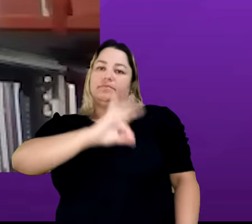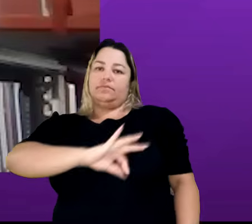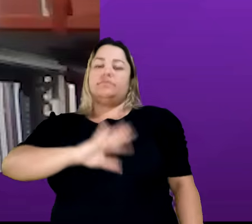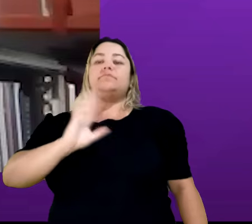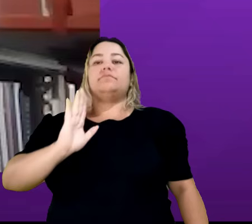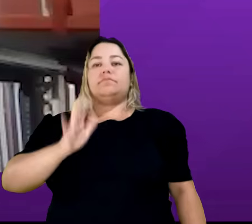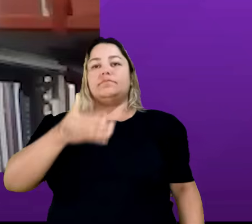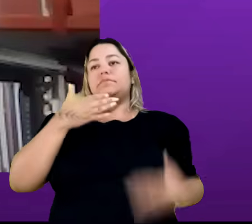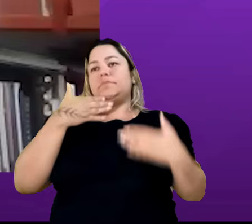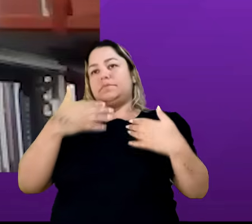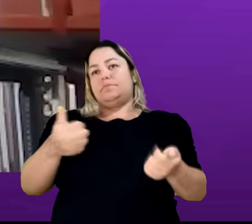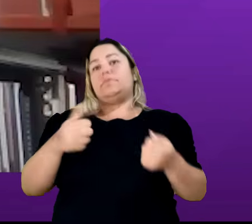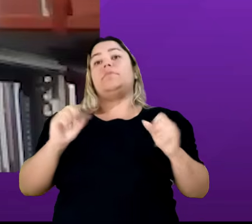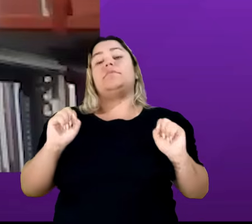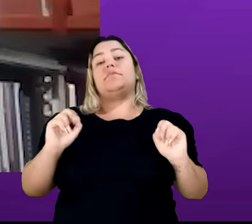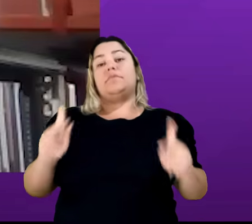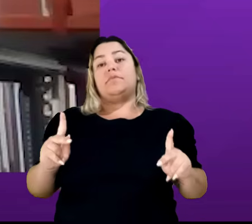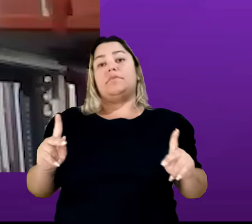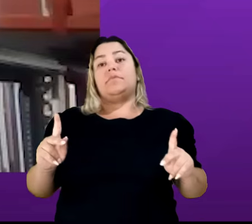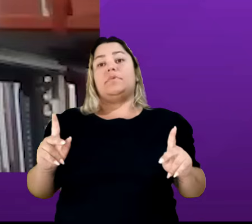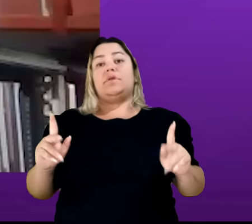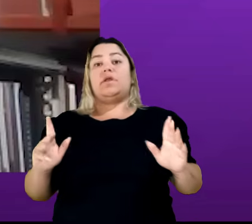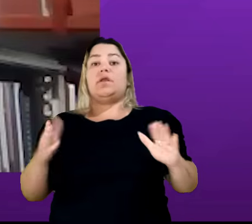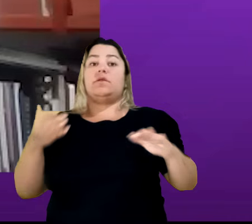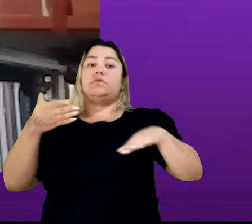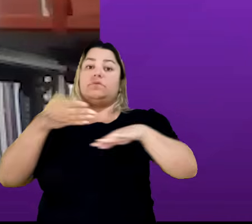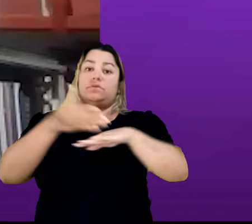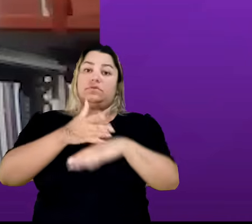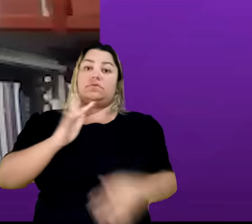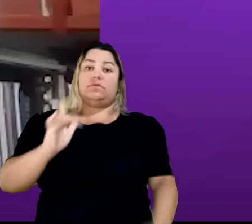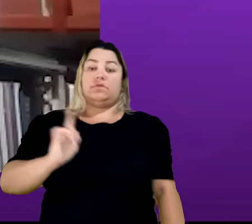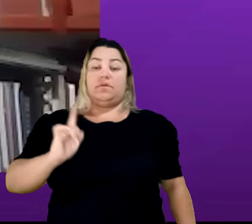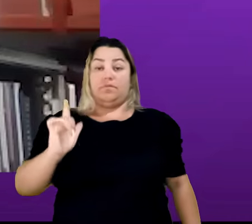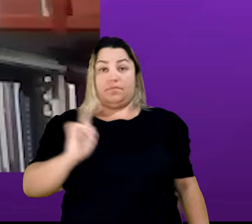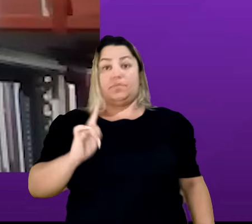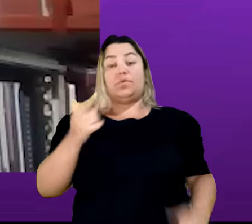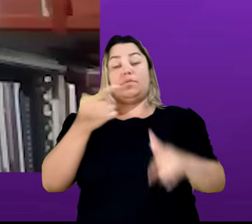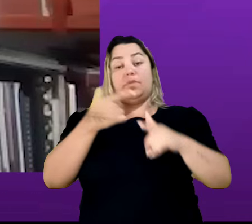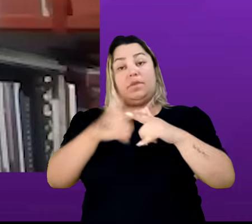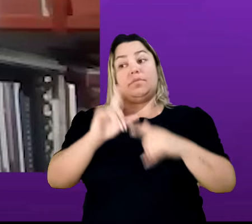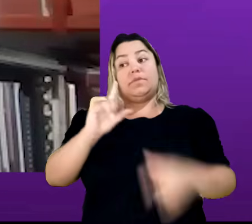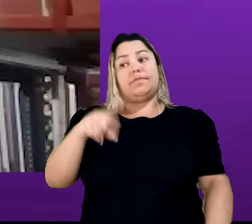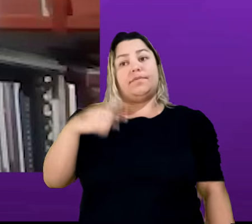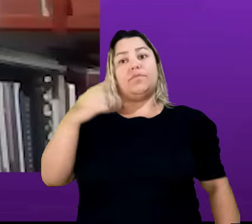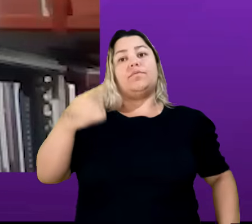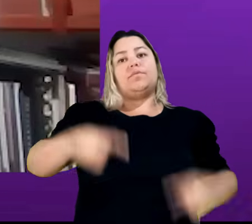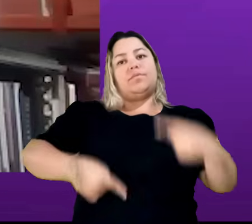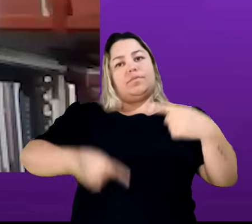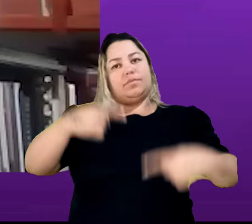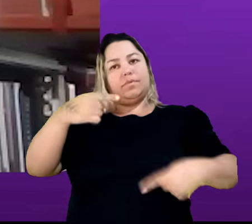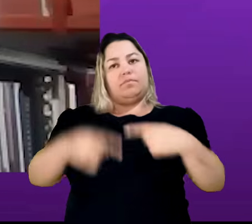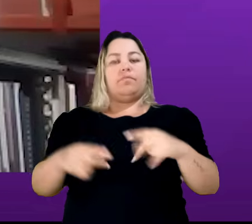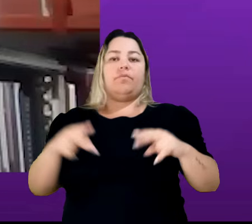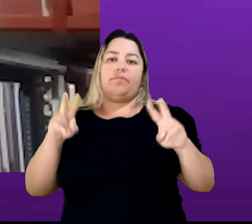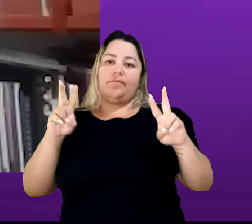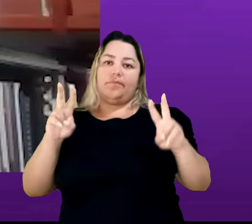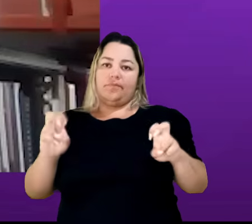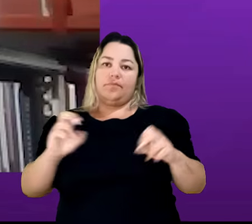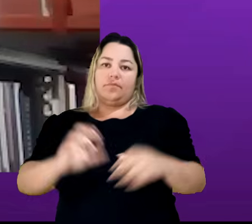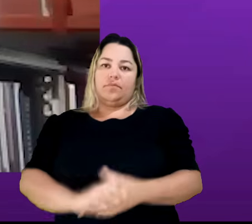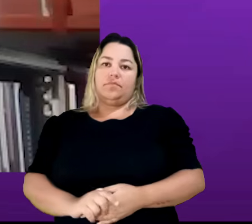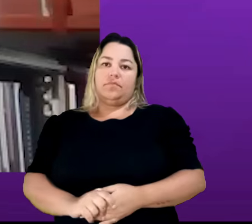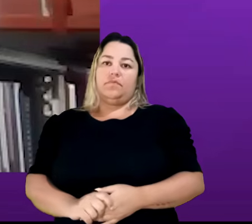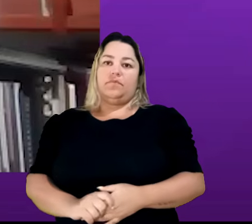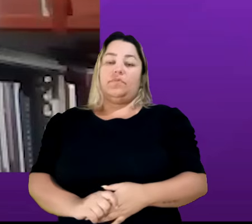Então, ali na entrada, a gente já tem problemas. Depois de muito debate nesse assunto, por exemplo, em Quixadá, nós